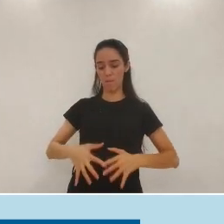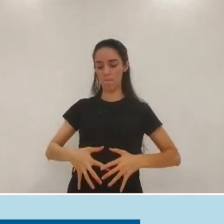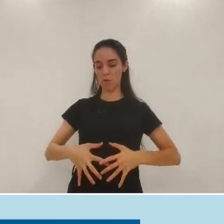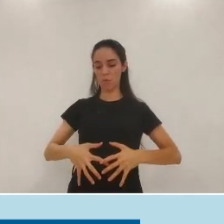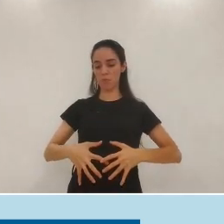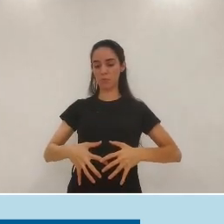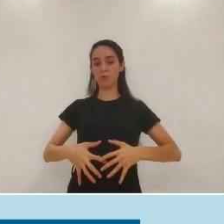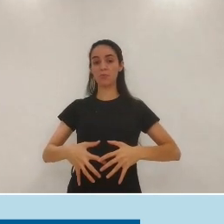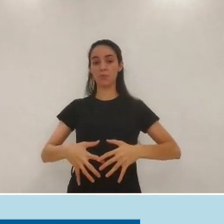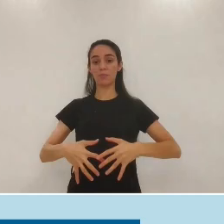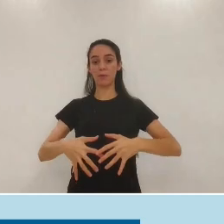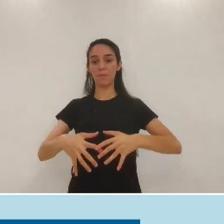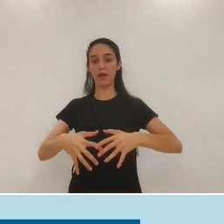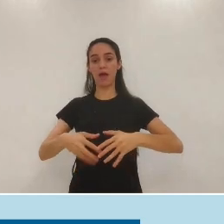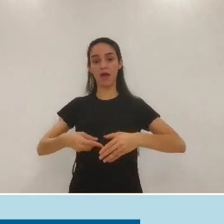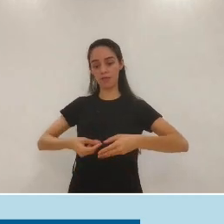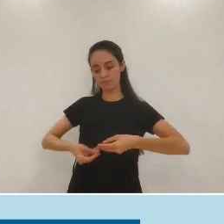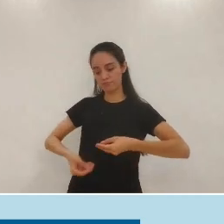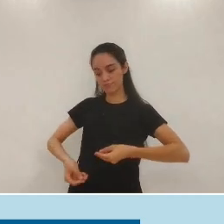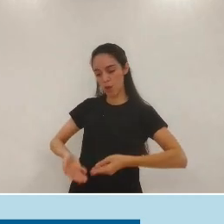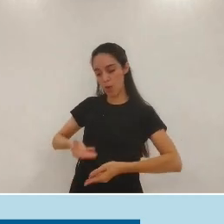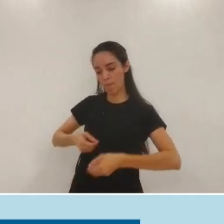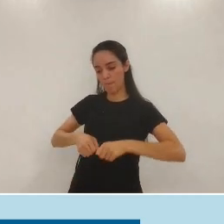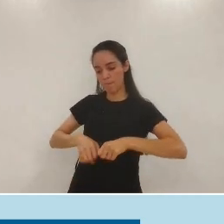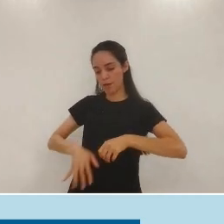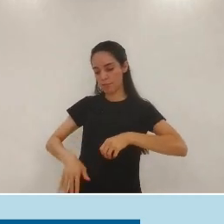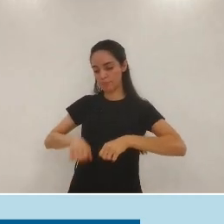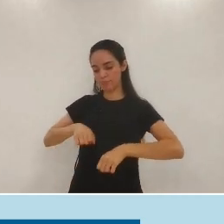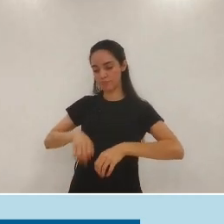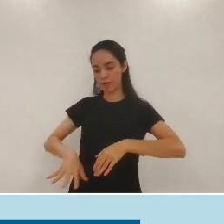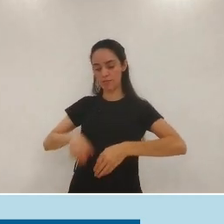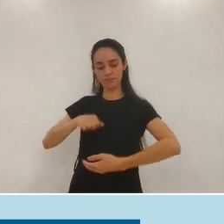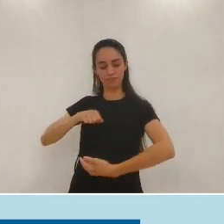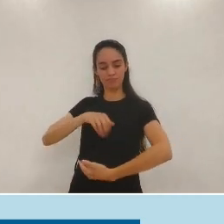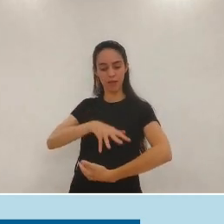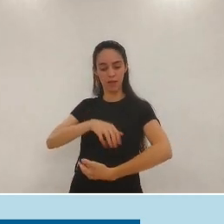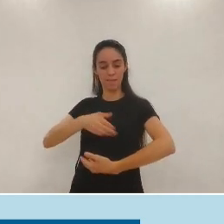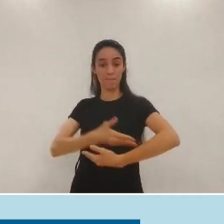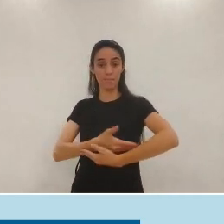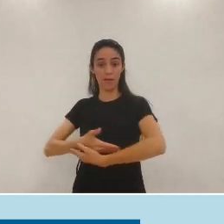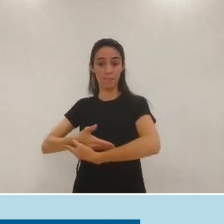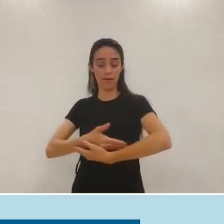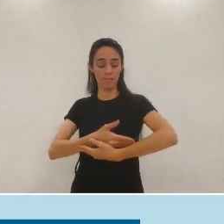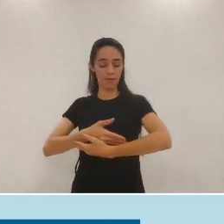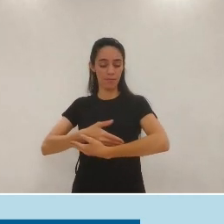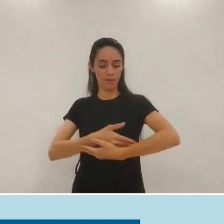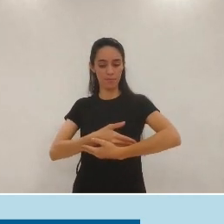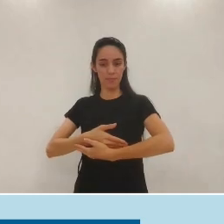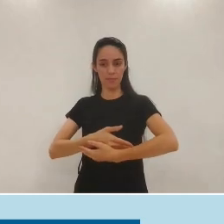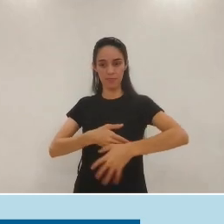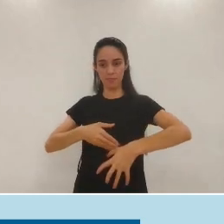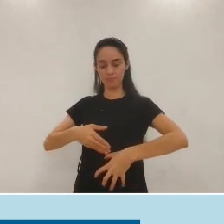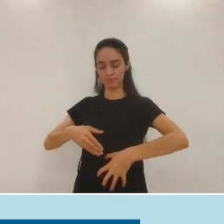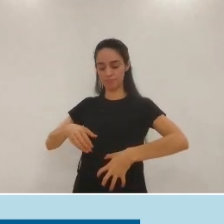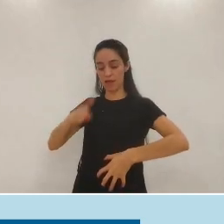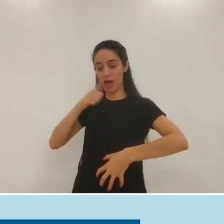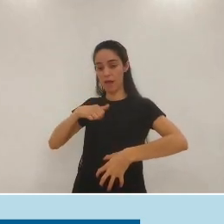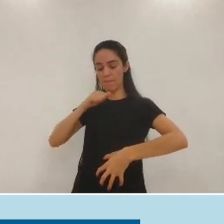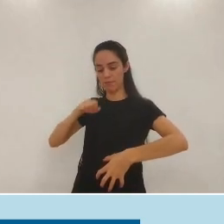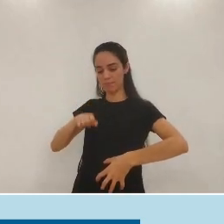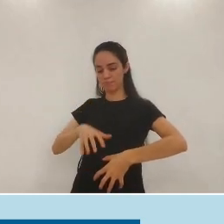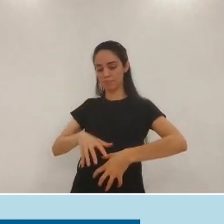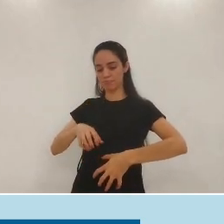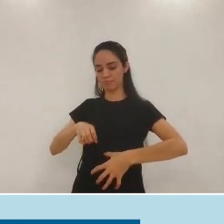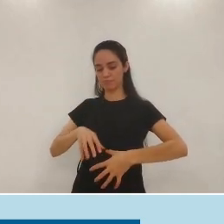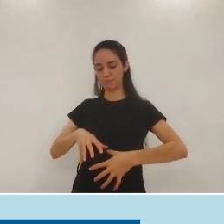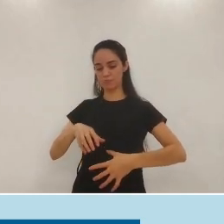proporcionando isso para o bebê dela que está em formação, ali na parte embrionária. Então, a criança, ela vai estar